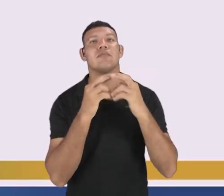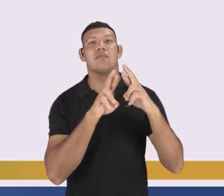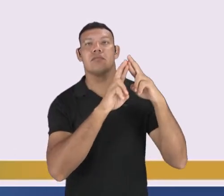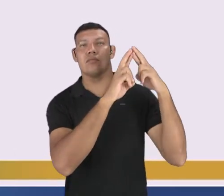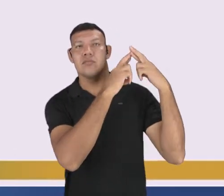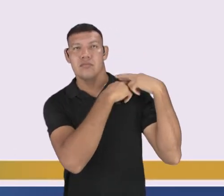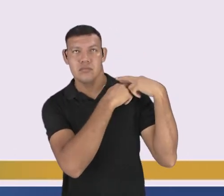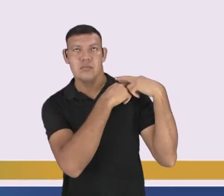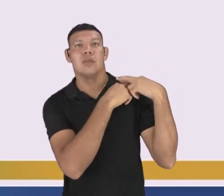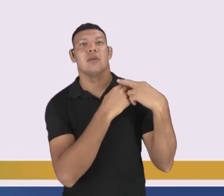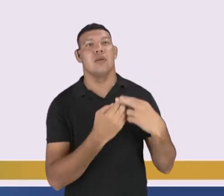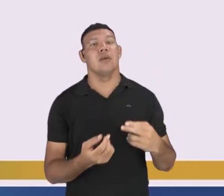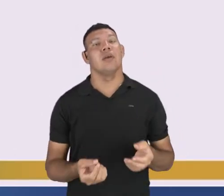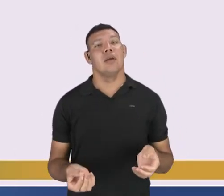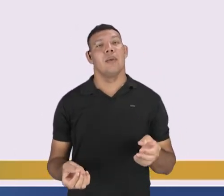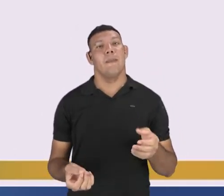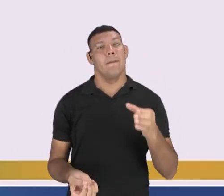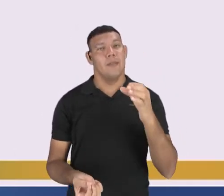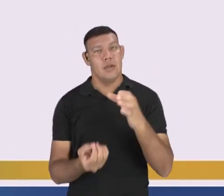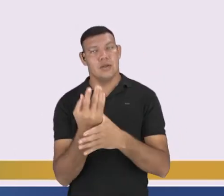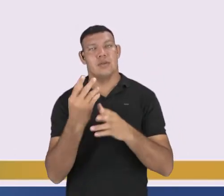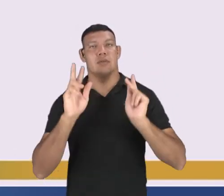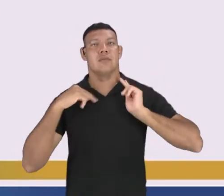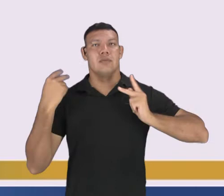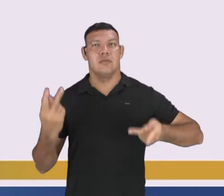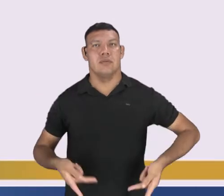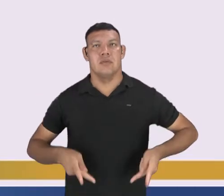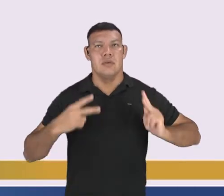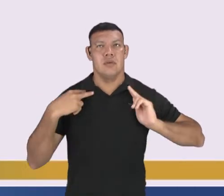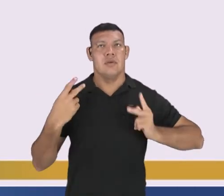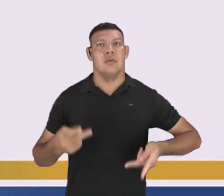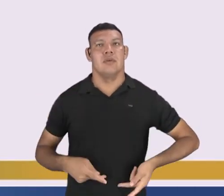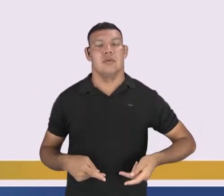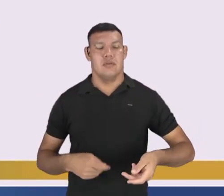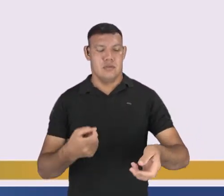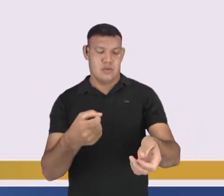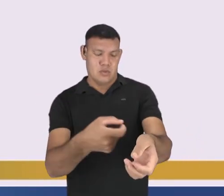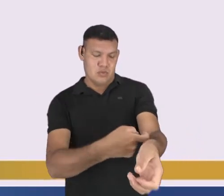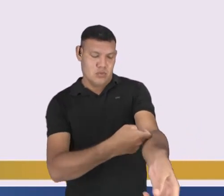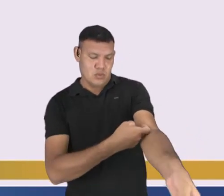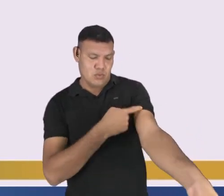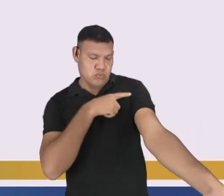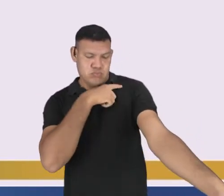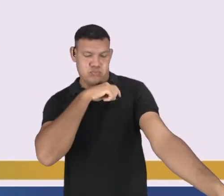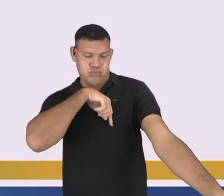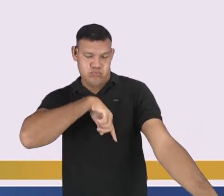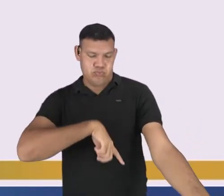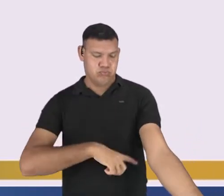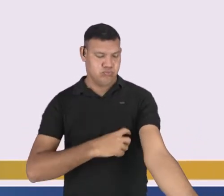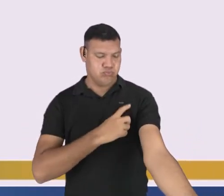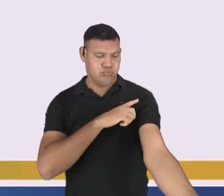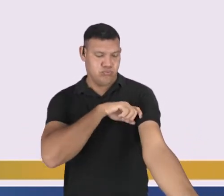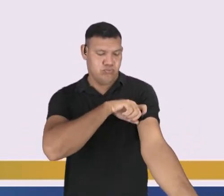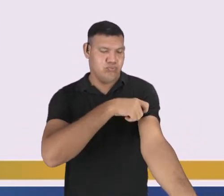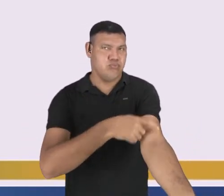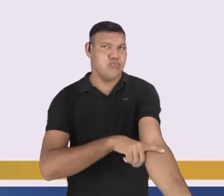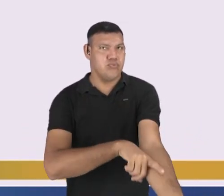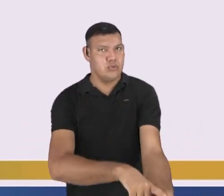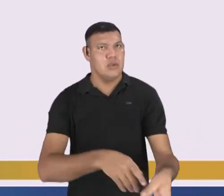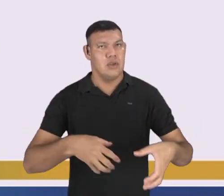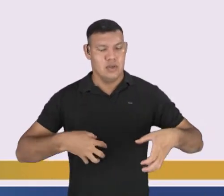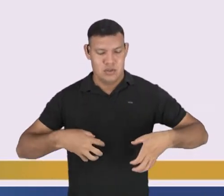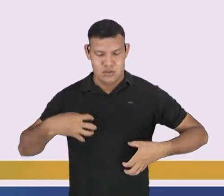pela produção dos hormônios. Esses hormônios, eles são lançados no sangue e percorrem o corpo até chegar nos